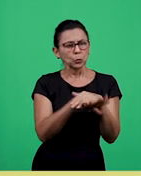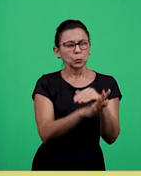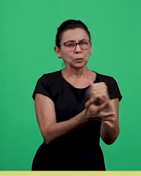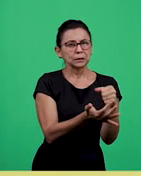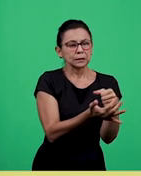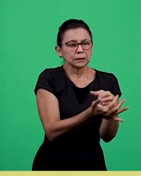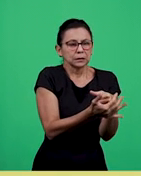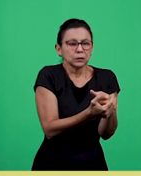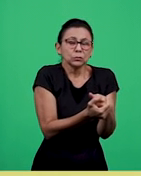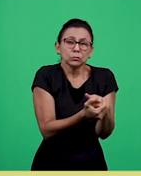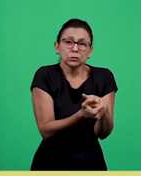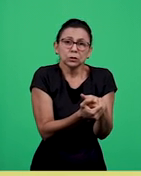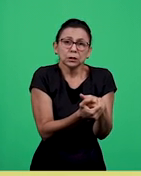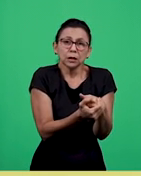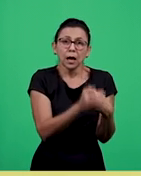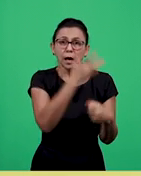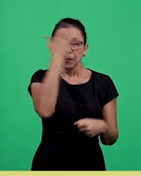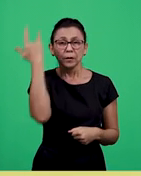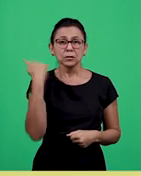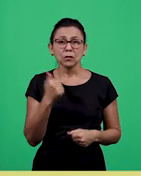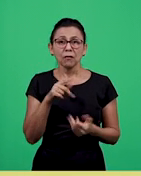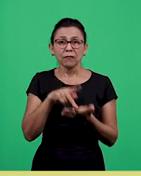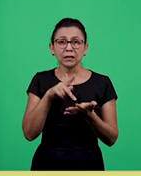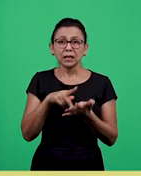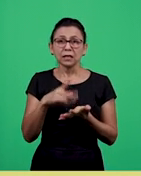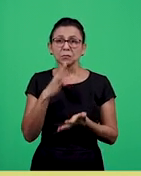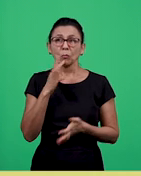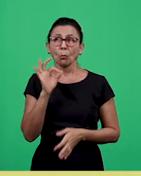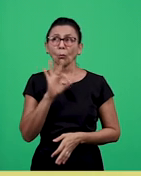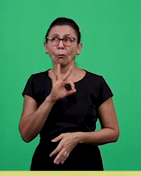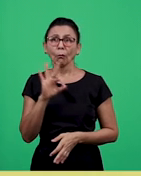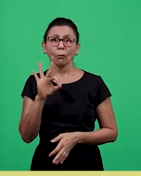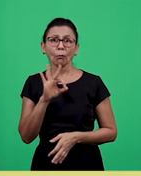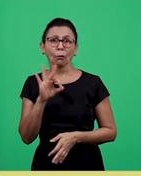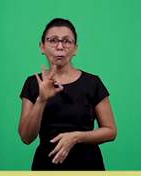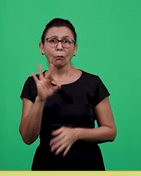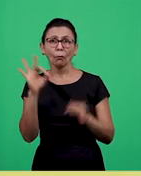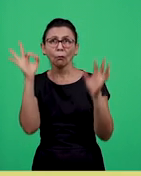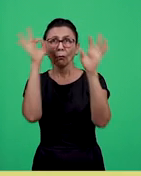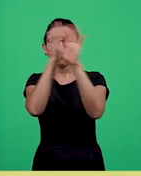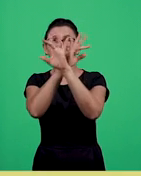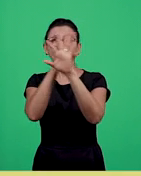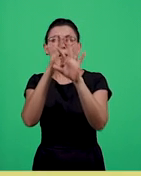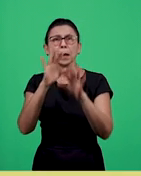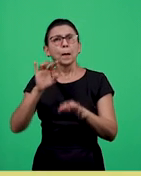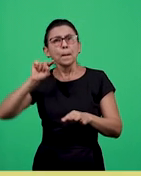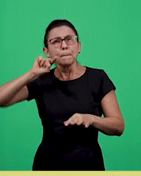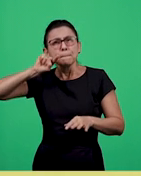pessoas não conheciam a verdade. Então, olha só, durante